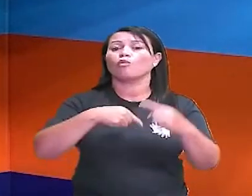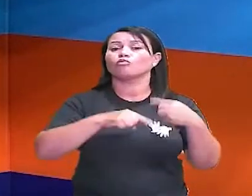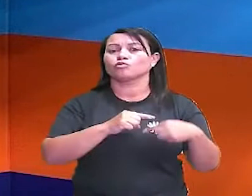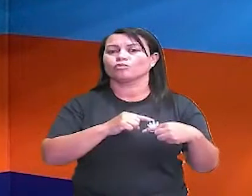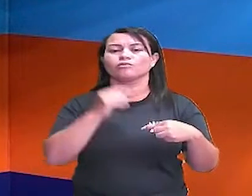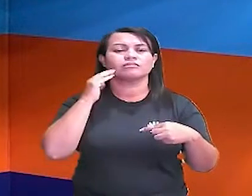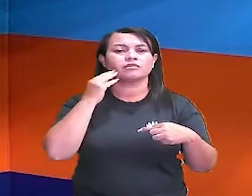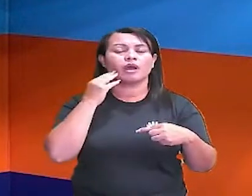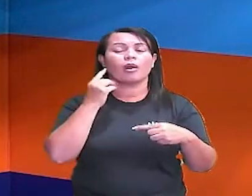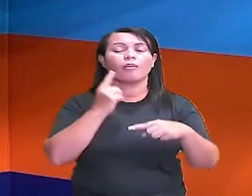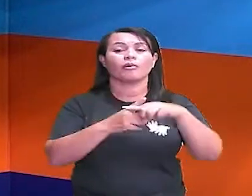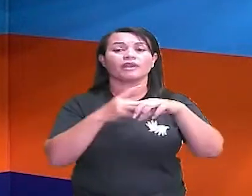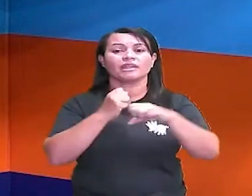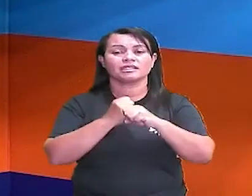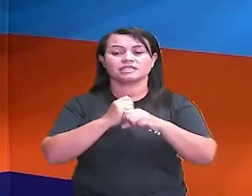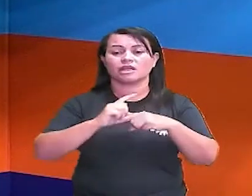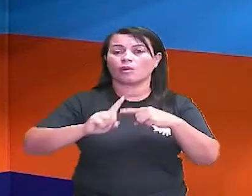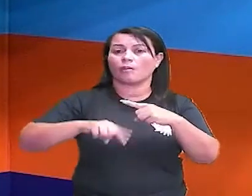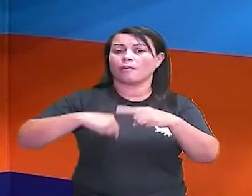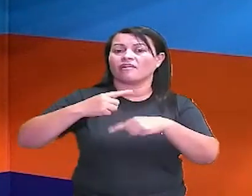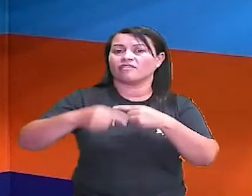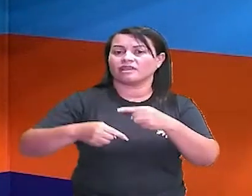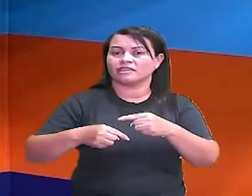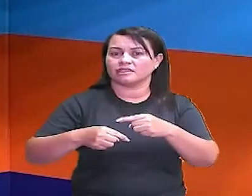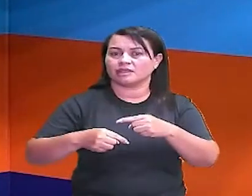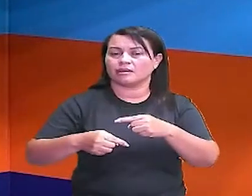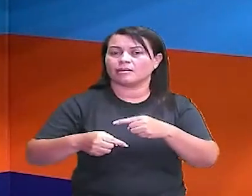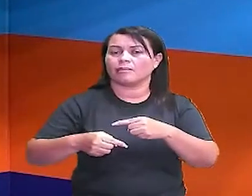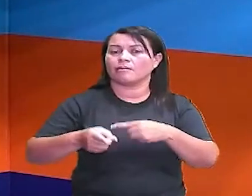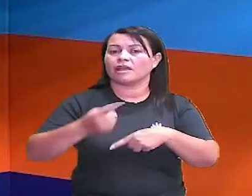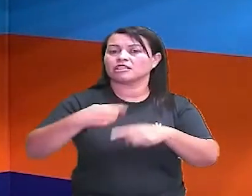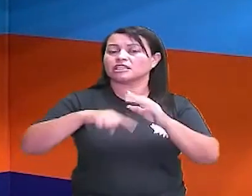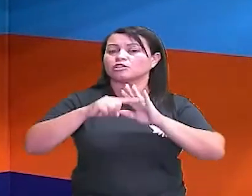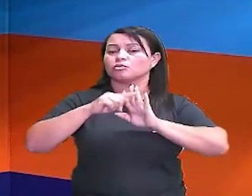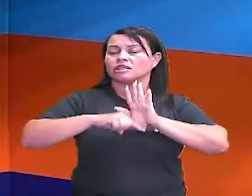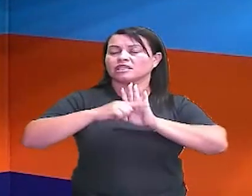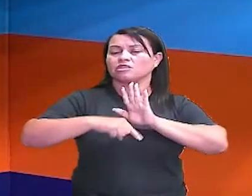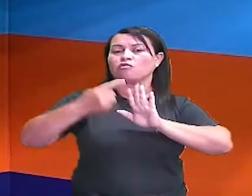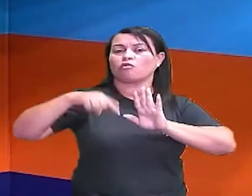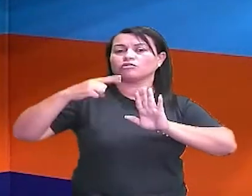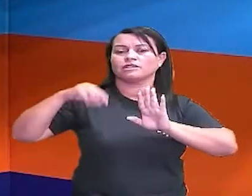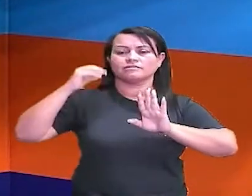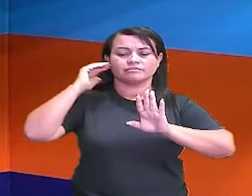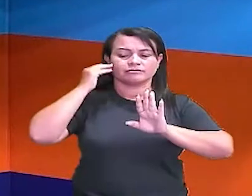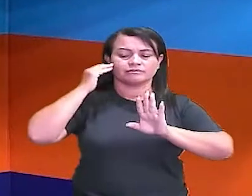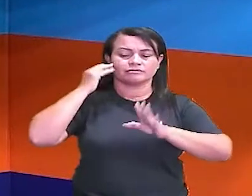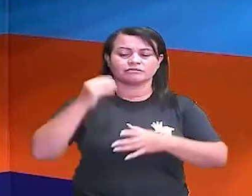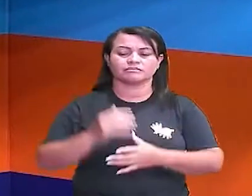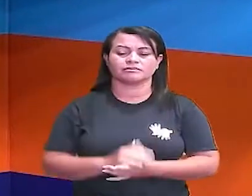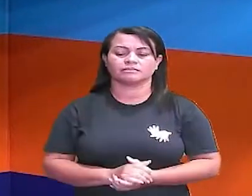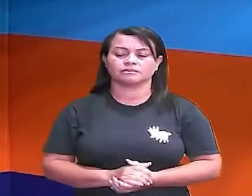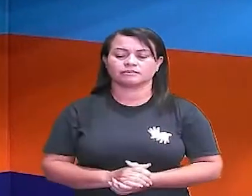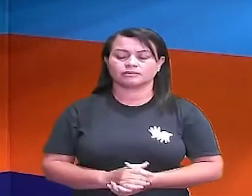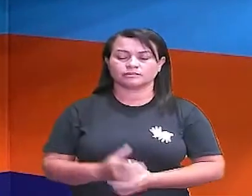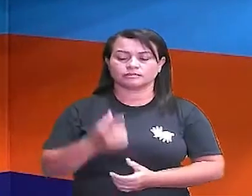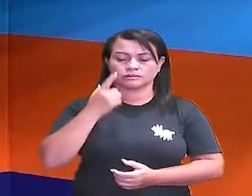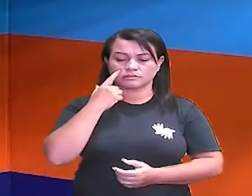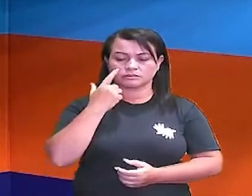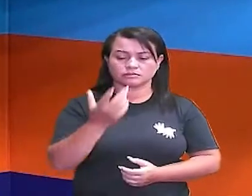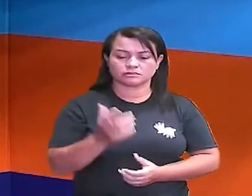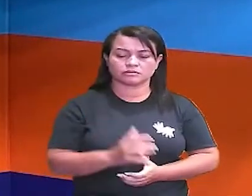gente anda para frente. Na subtração a gente vem, ó, voltando, tá certo? Observa aqui,